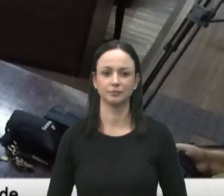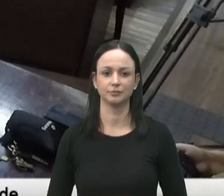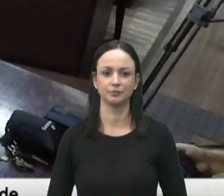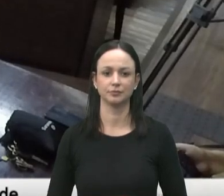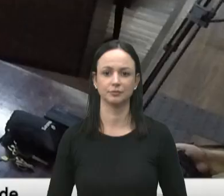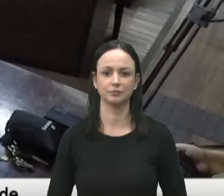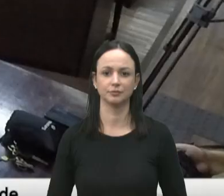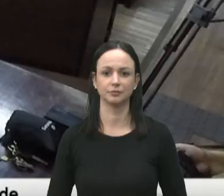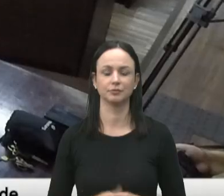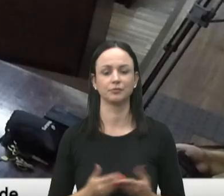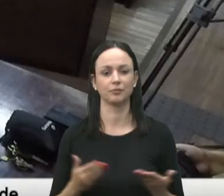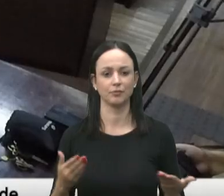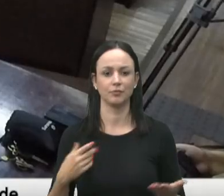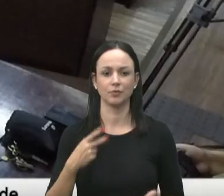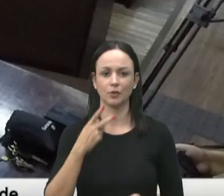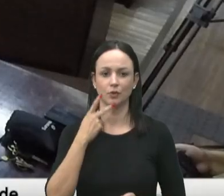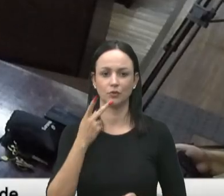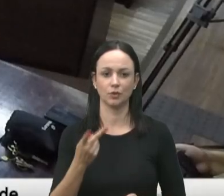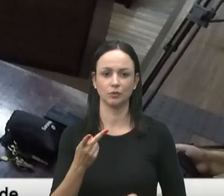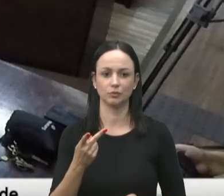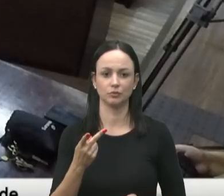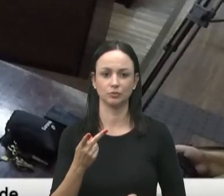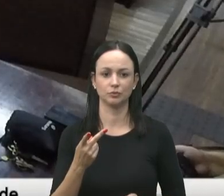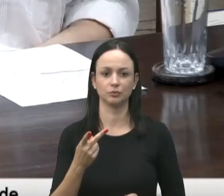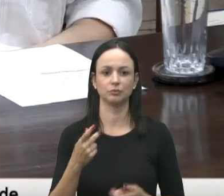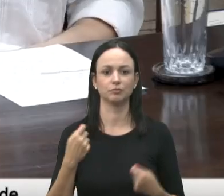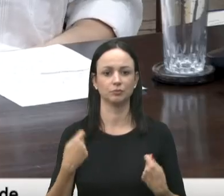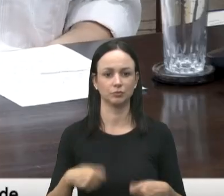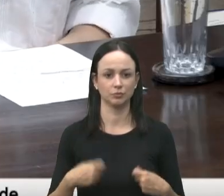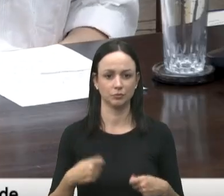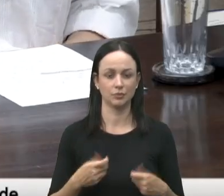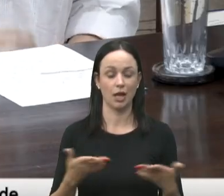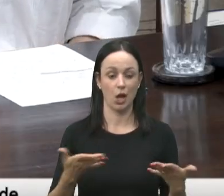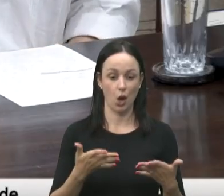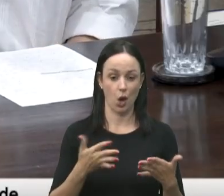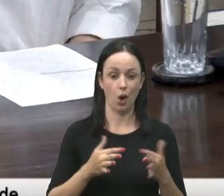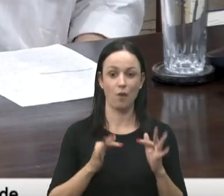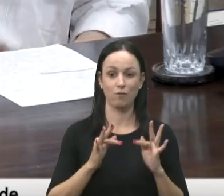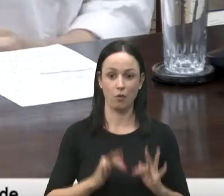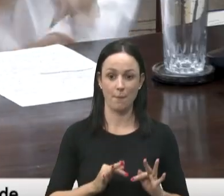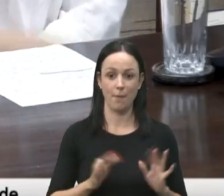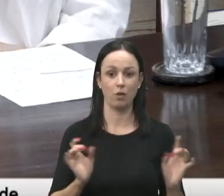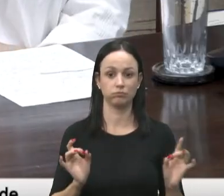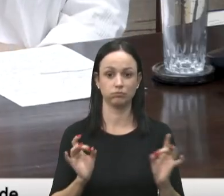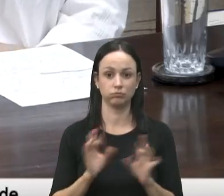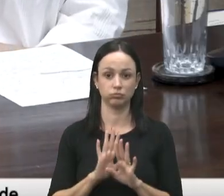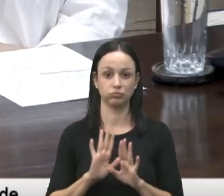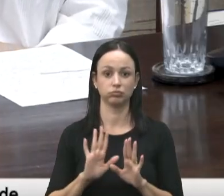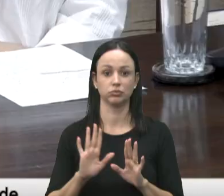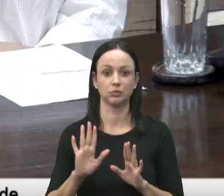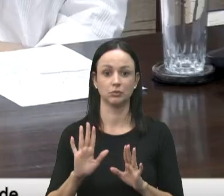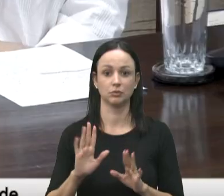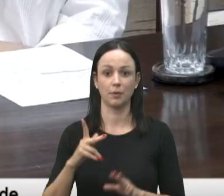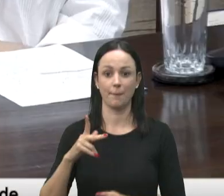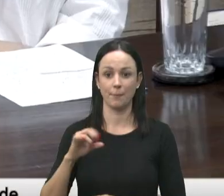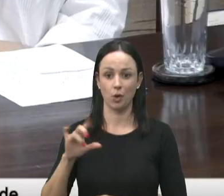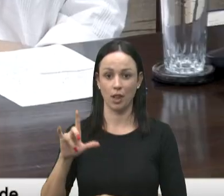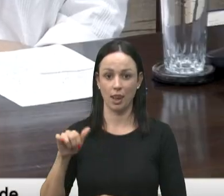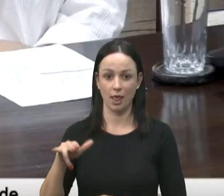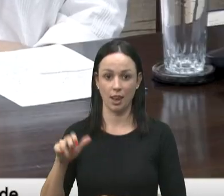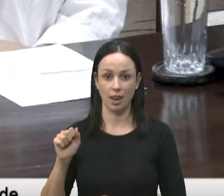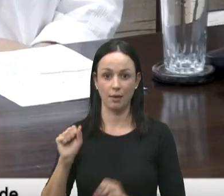Bom, então, como eu disse, formalmente, né, nós vamos encerrar a audiência pública. Poliana?